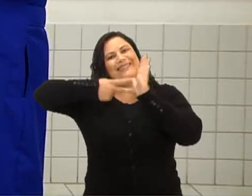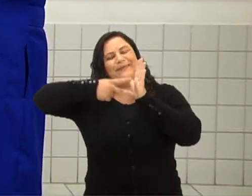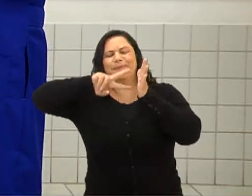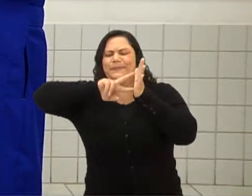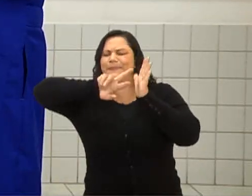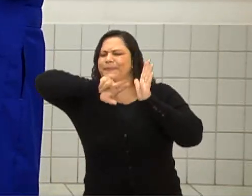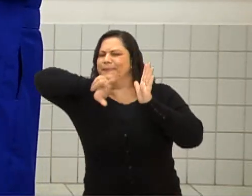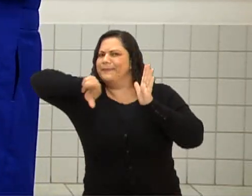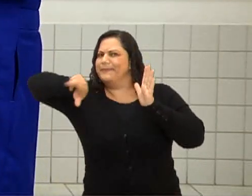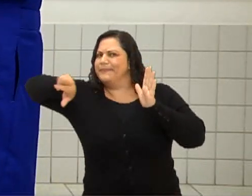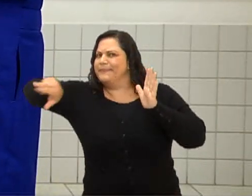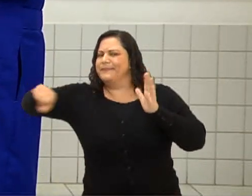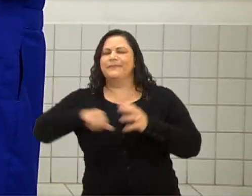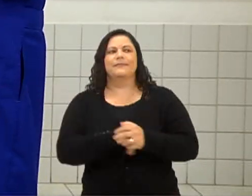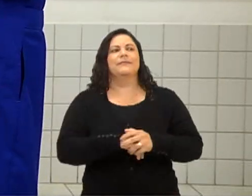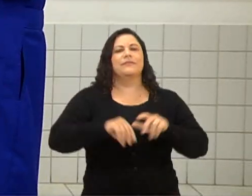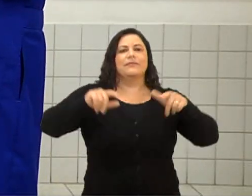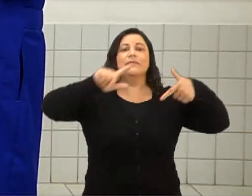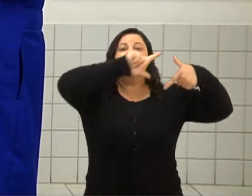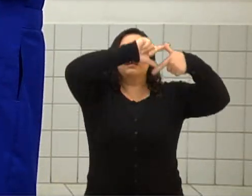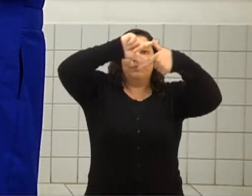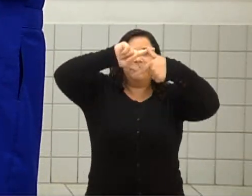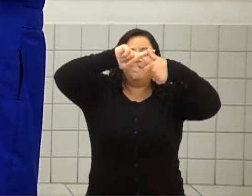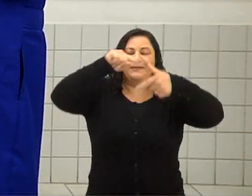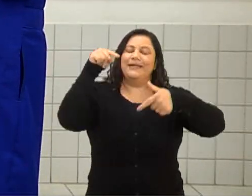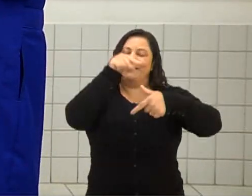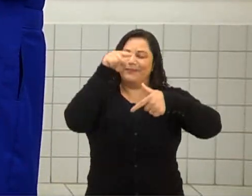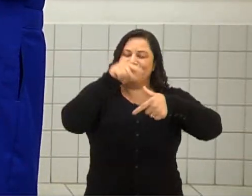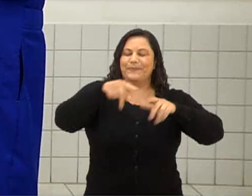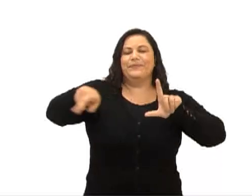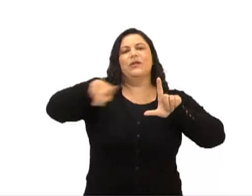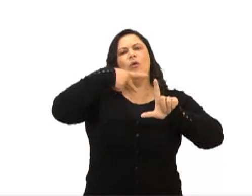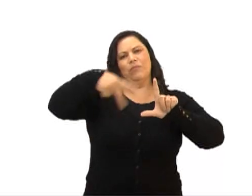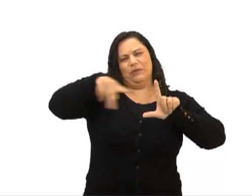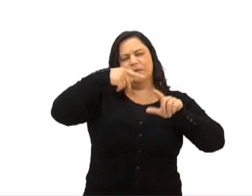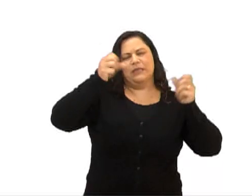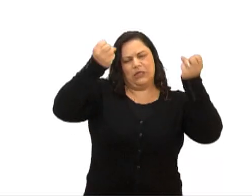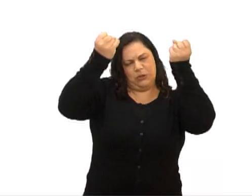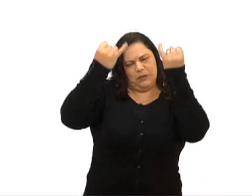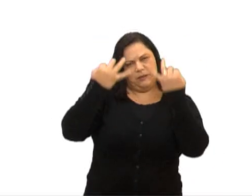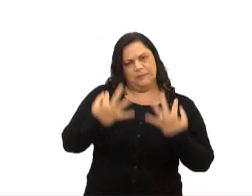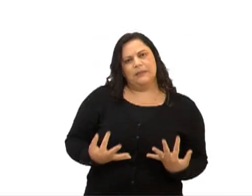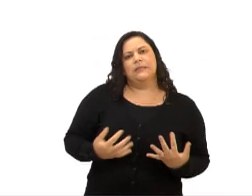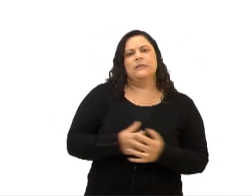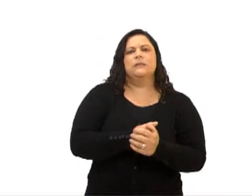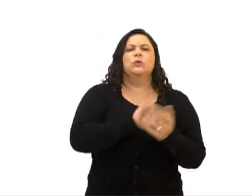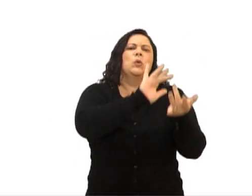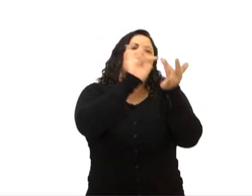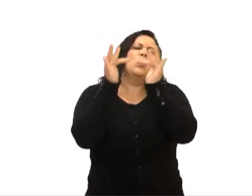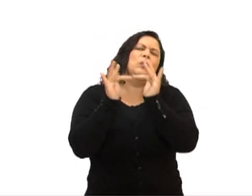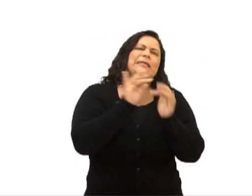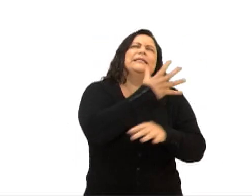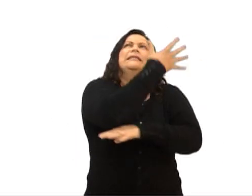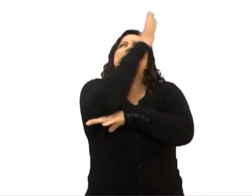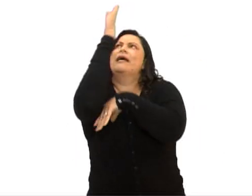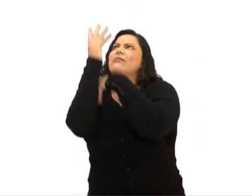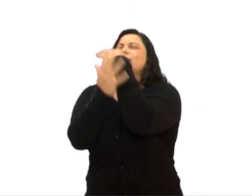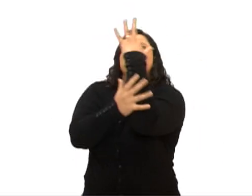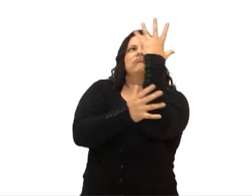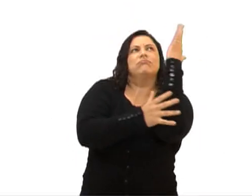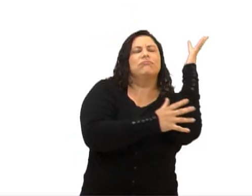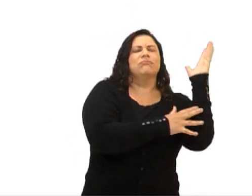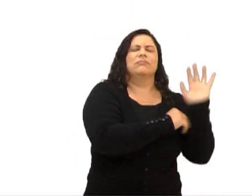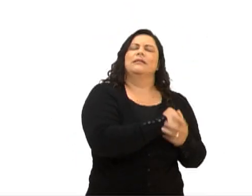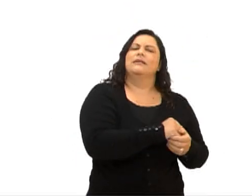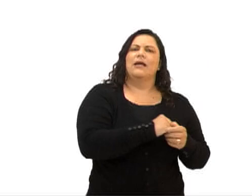Né? Então, no primeiro quadrinho, né, o personagem está dizendo se conectar com a mãe natureza num plano mais abstrato, né, de busca